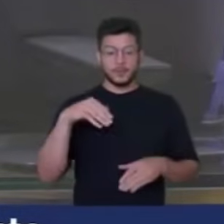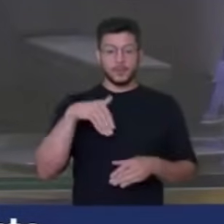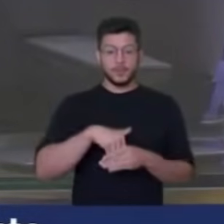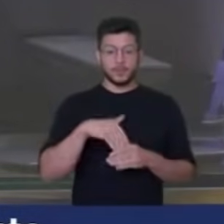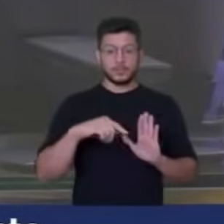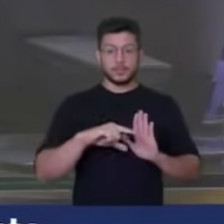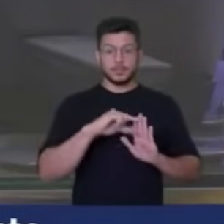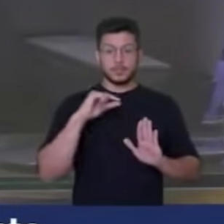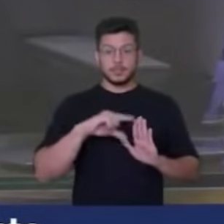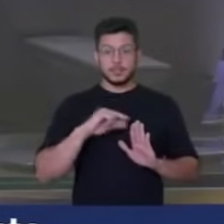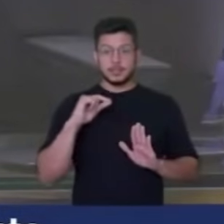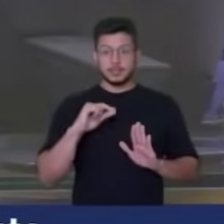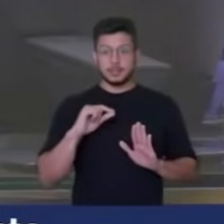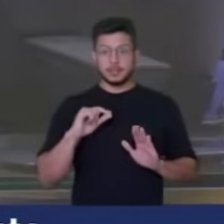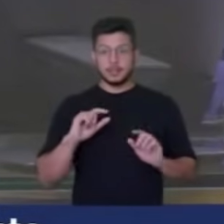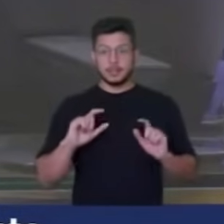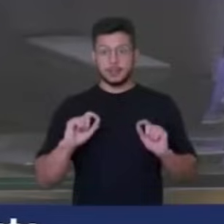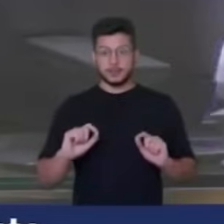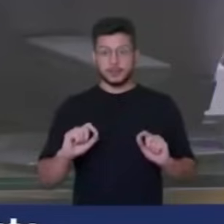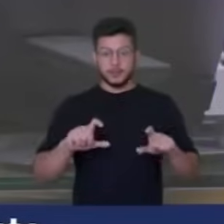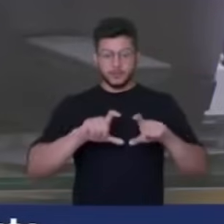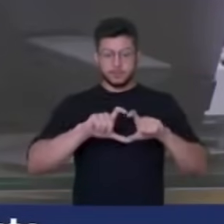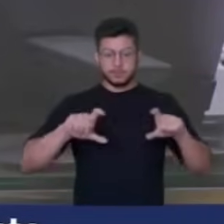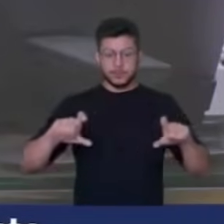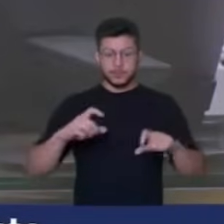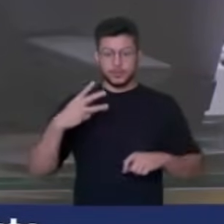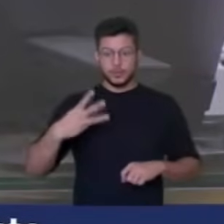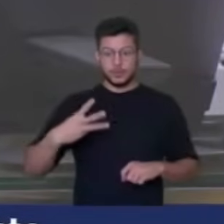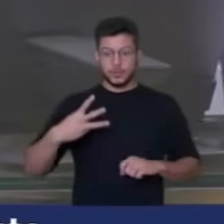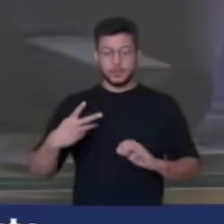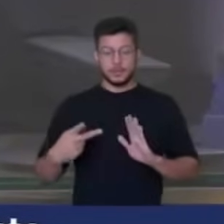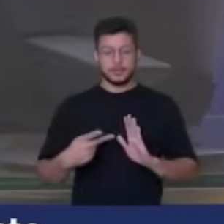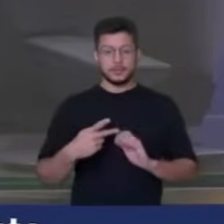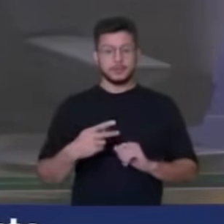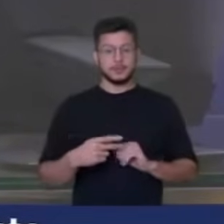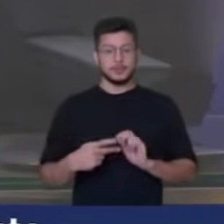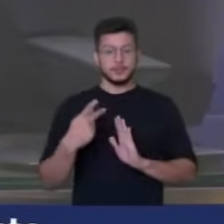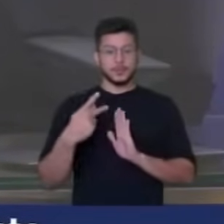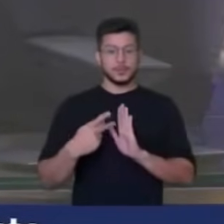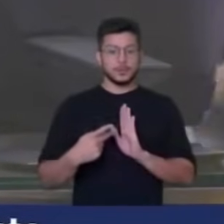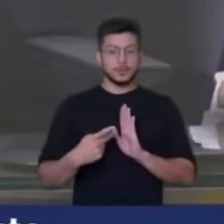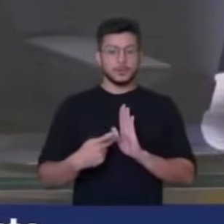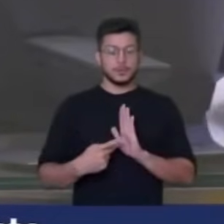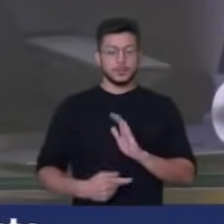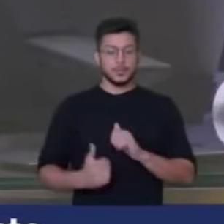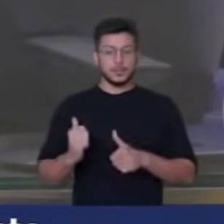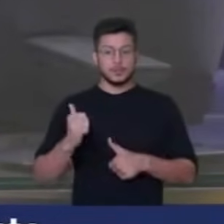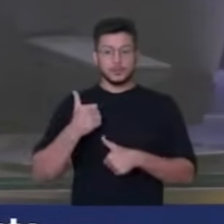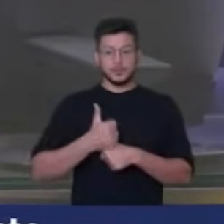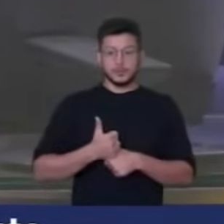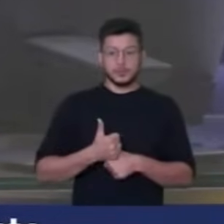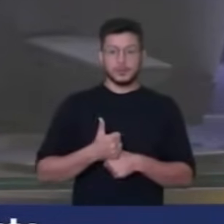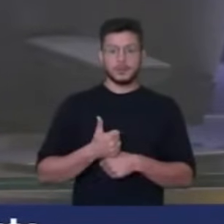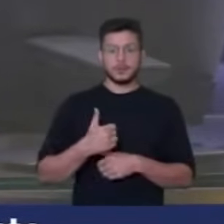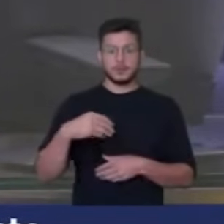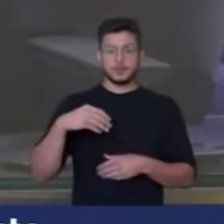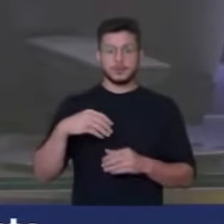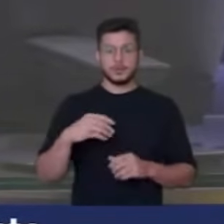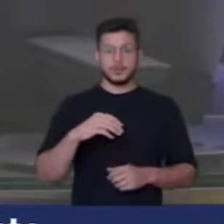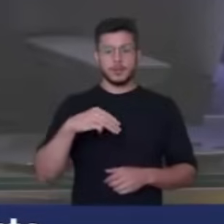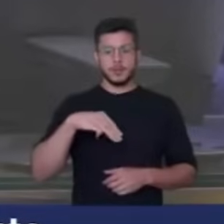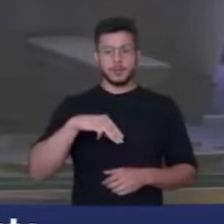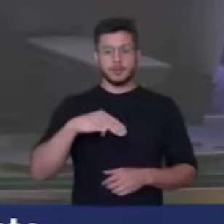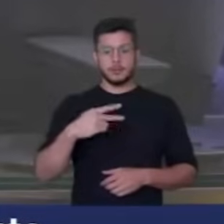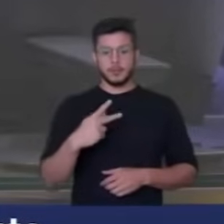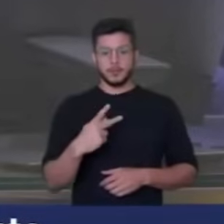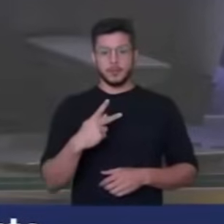em separado do título 3 do PLV apresentado ao MP 1172 de 2023 e por